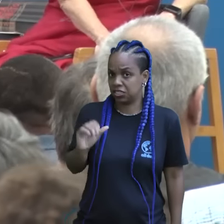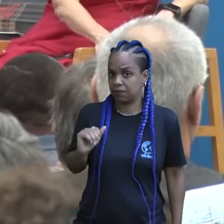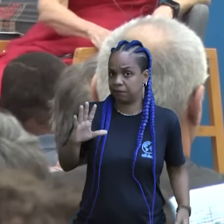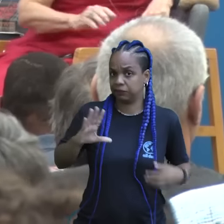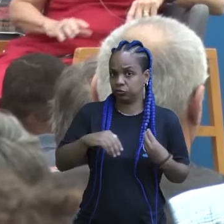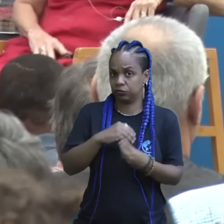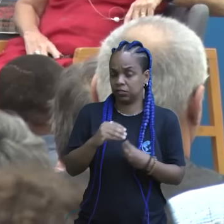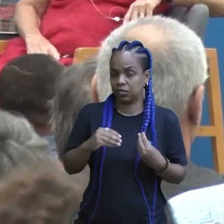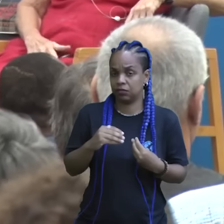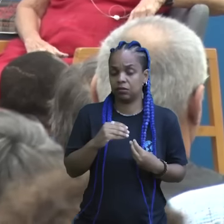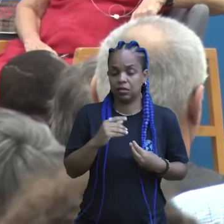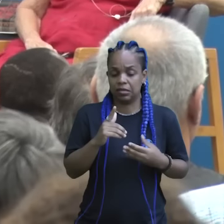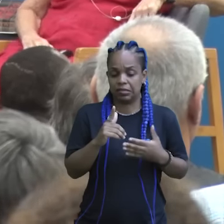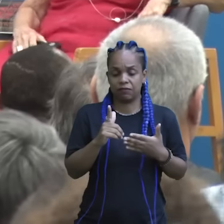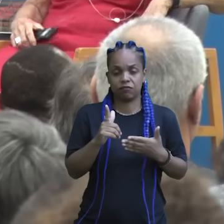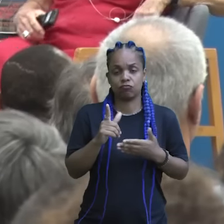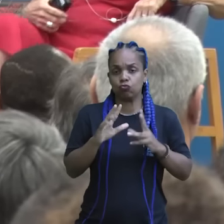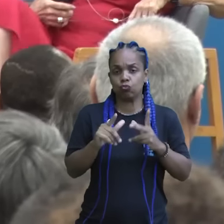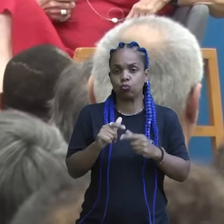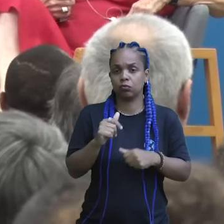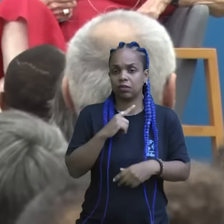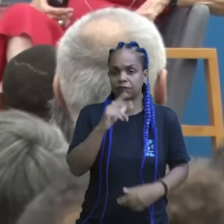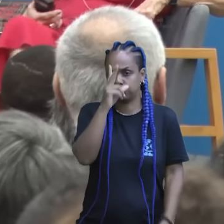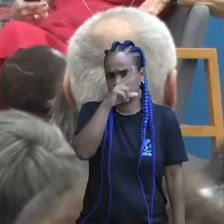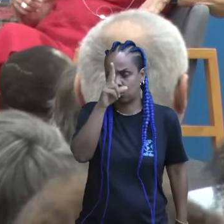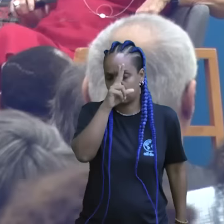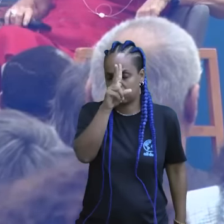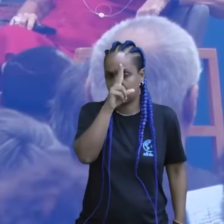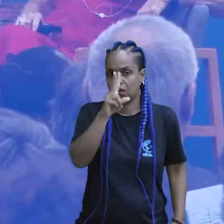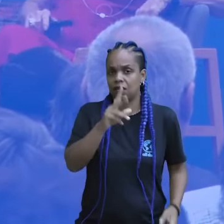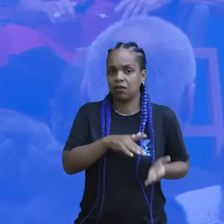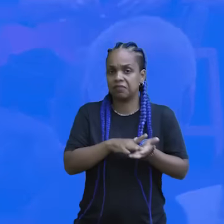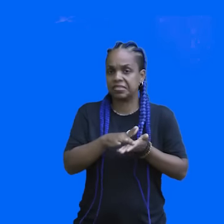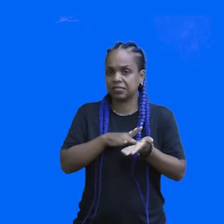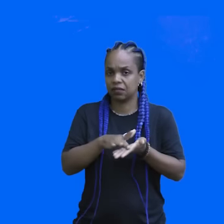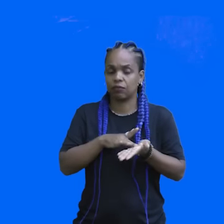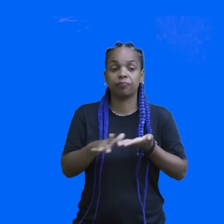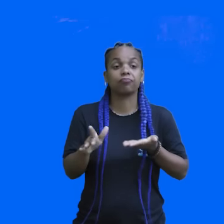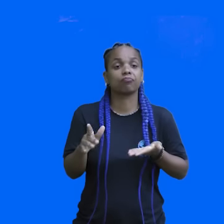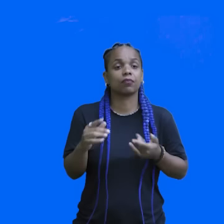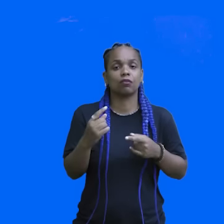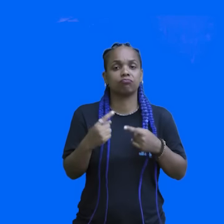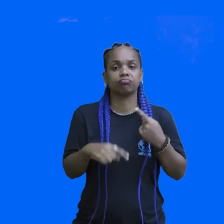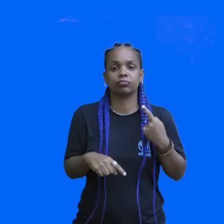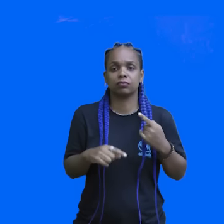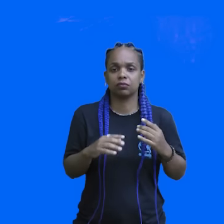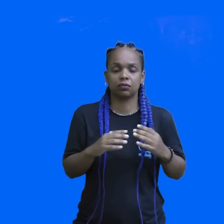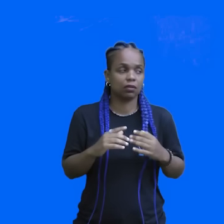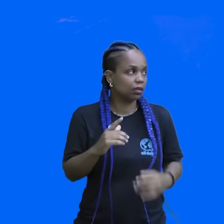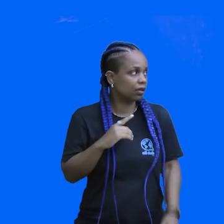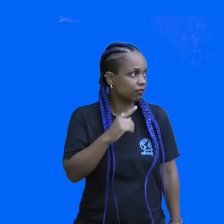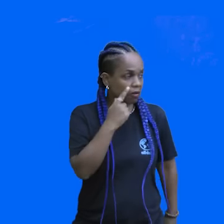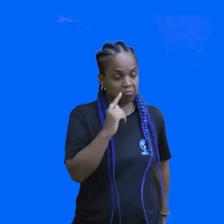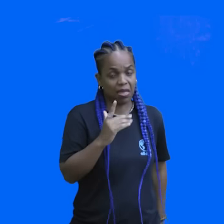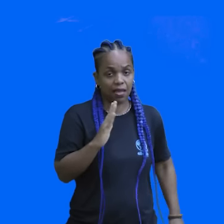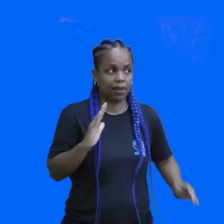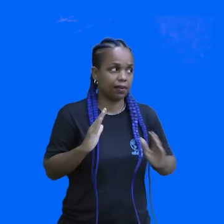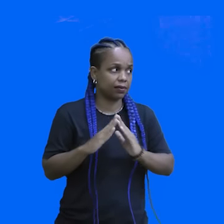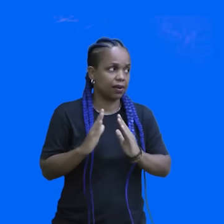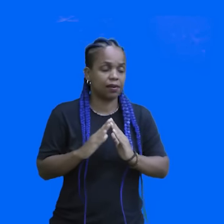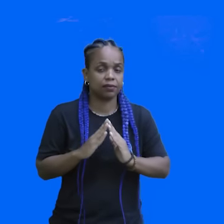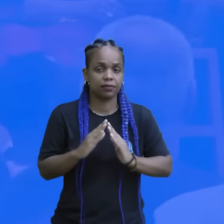escolhe uma casa, né, minha casa no Engenho da Pedra, e ele escreve do lado: só para irritar Copacabana.